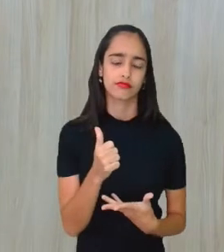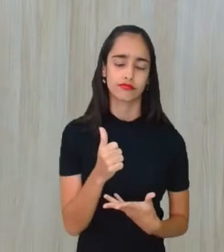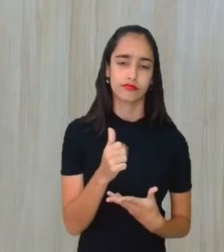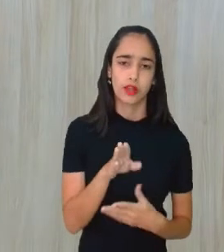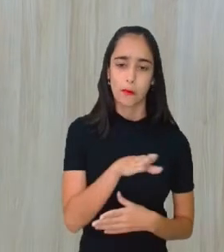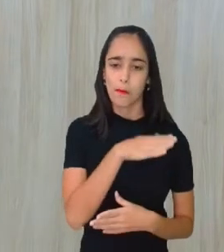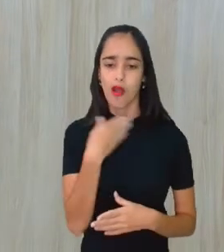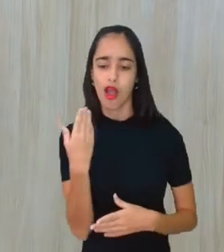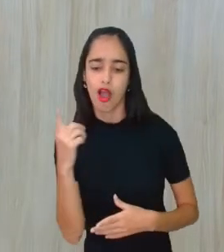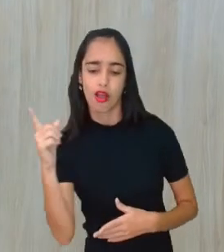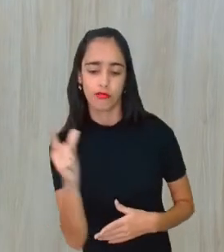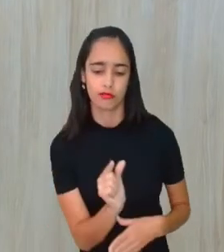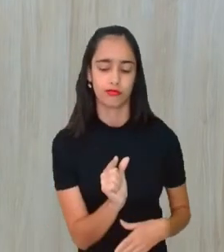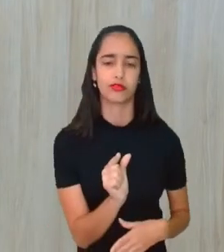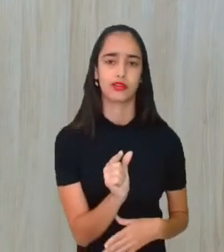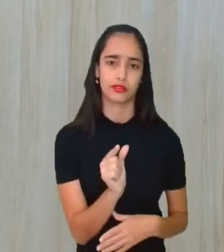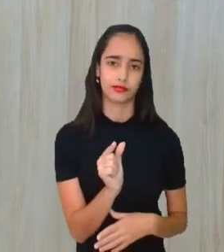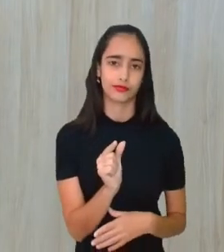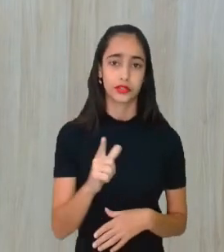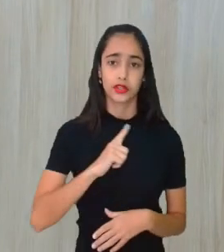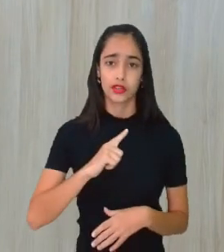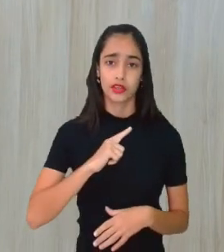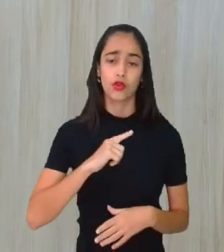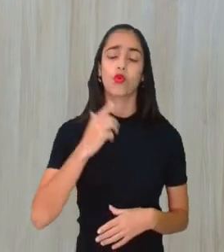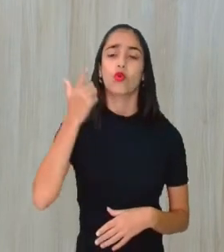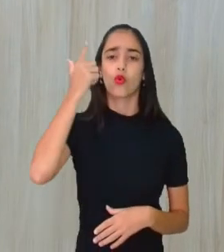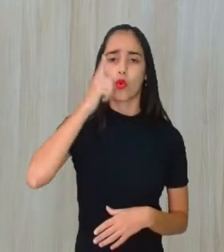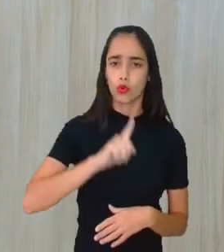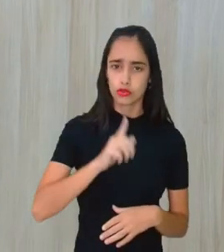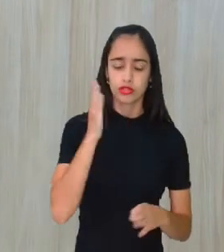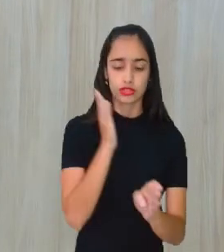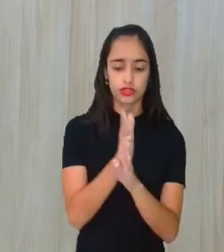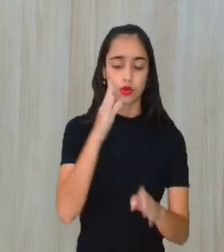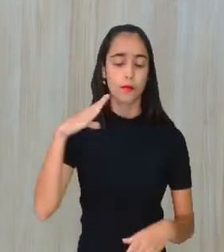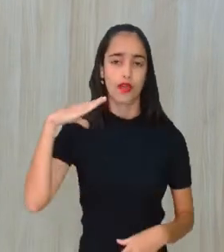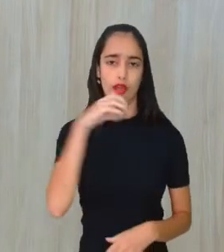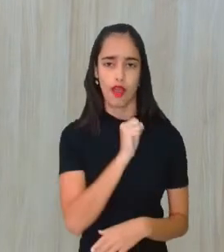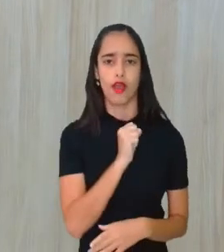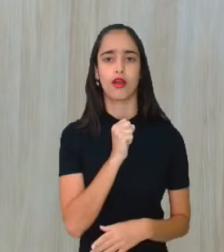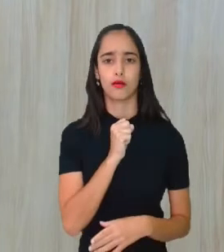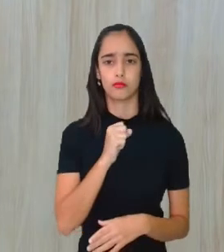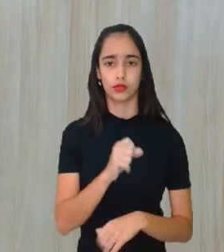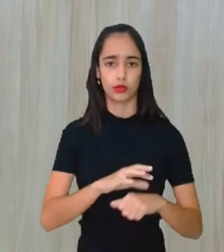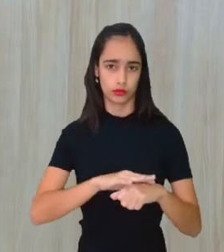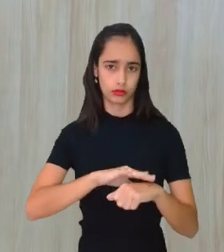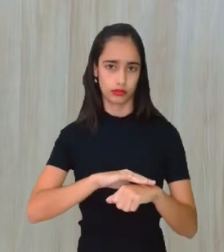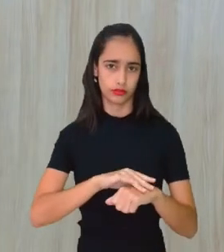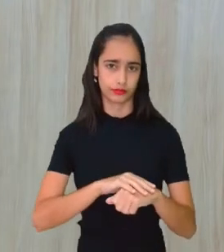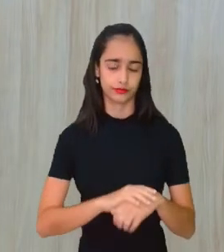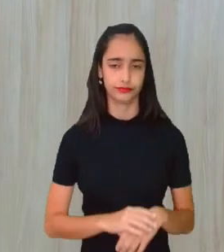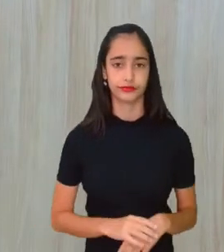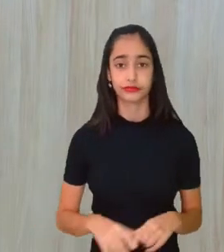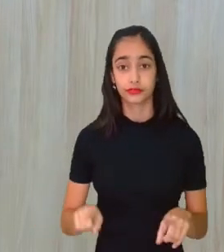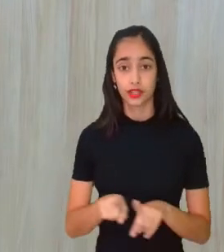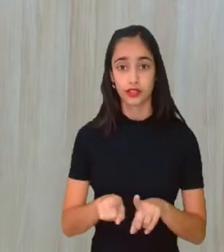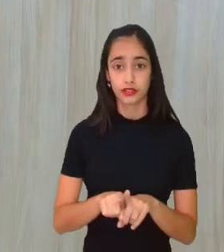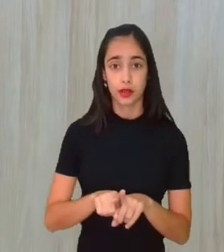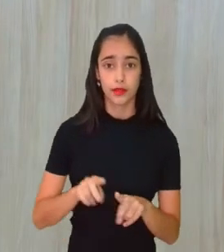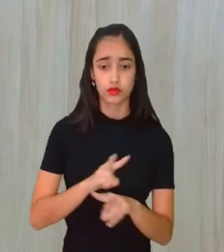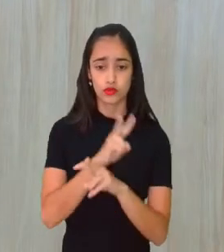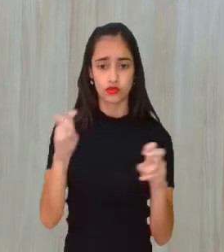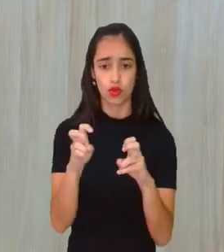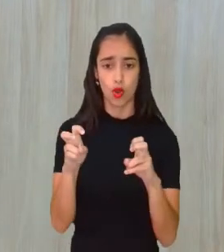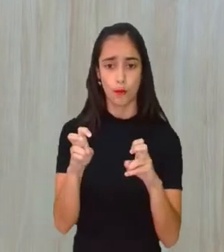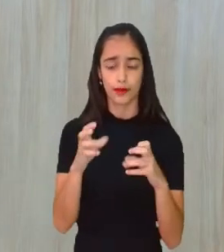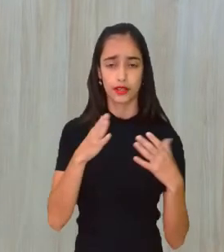mais acesso ao diagnóstico, mais acesso ao tratamento, aos exames. E quando nós dizemos que um toque ela pode salvar